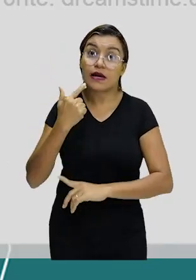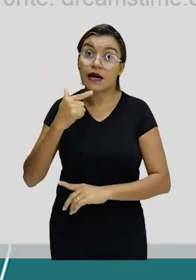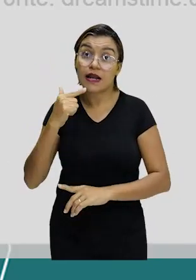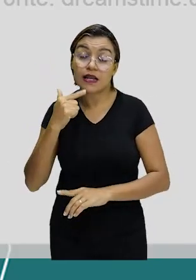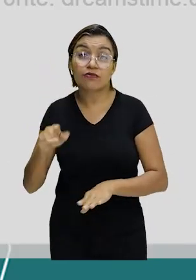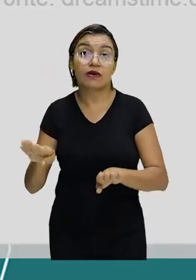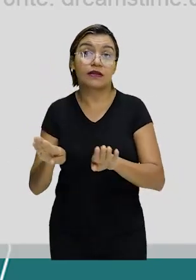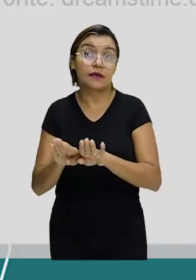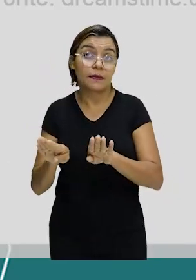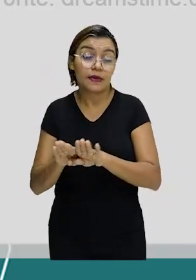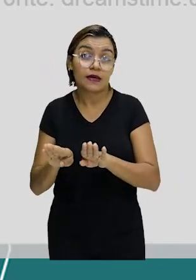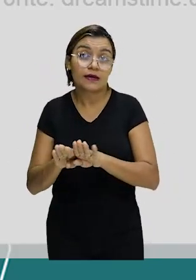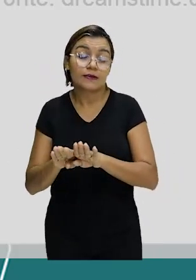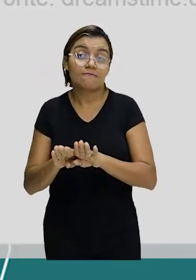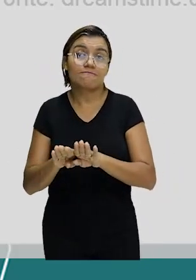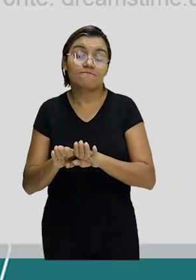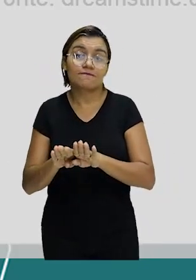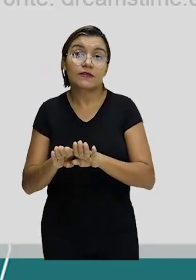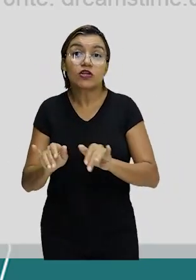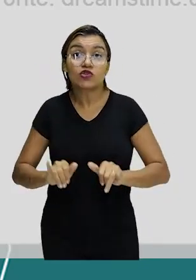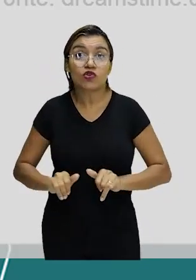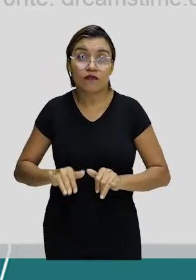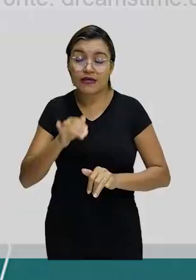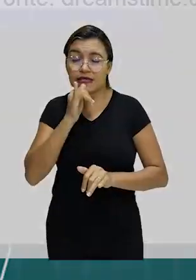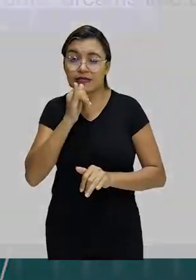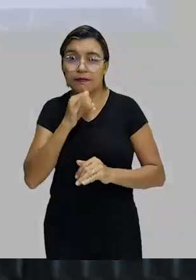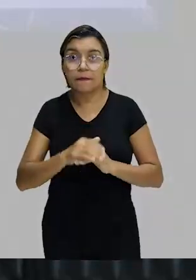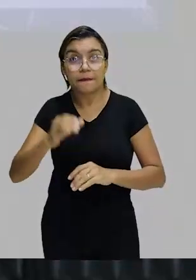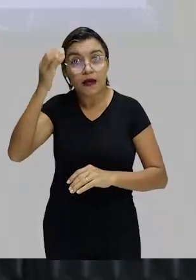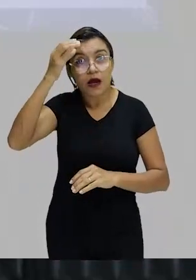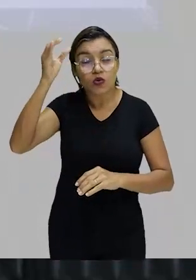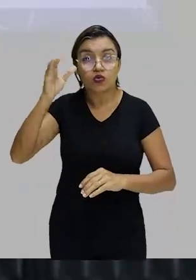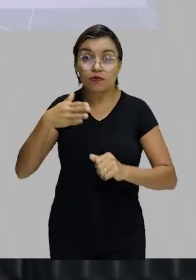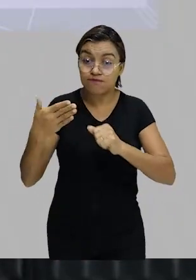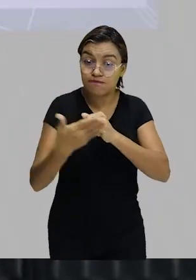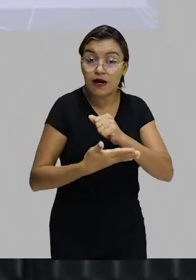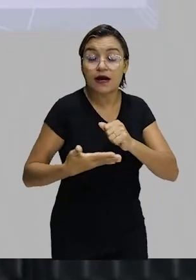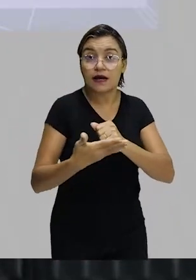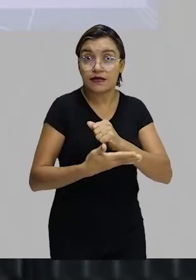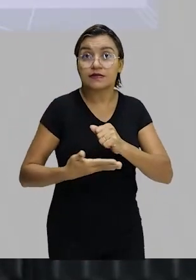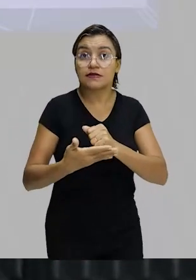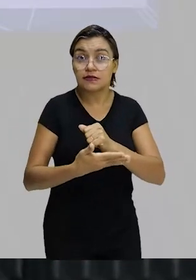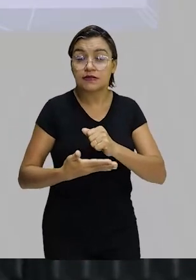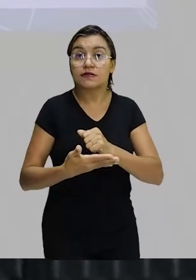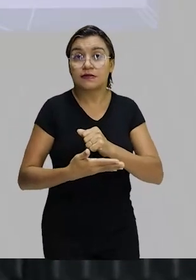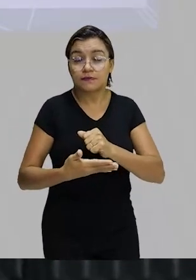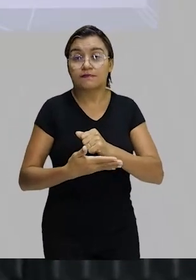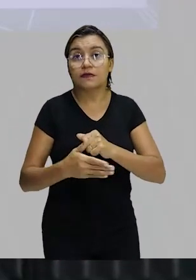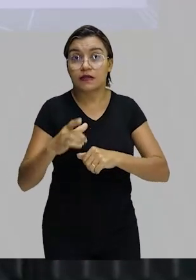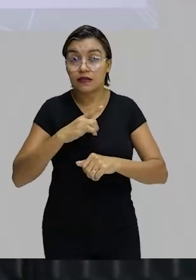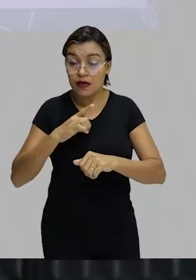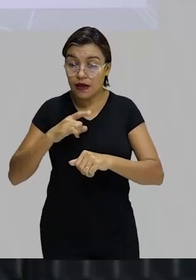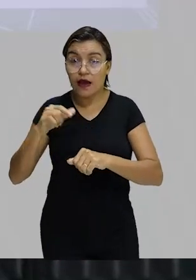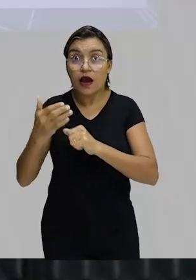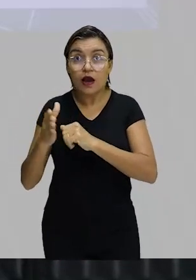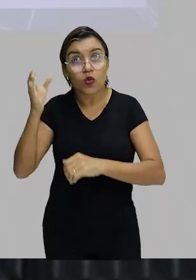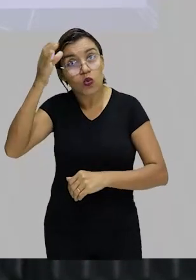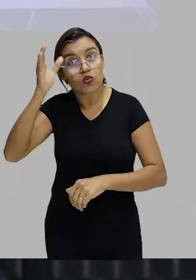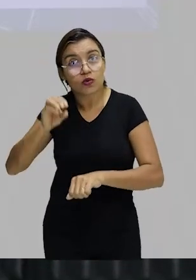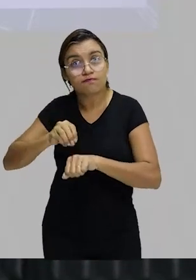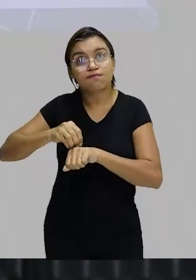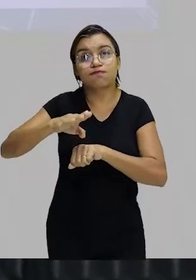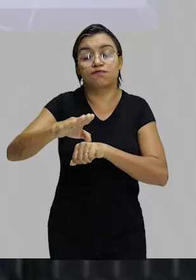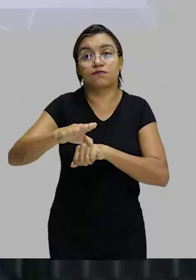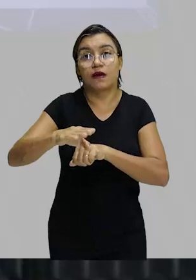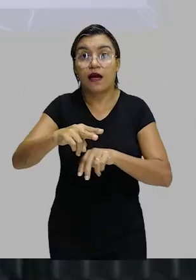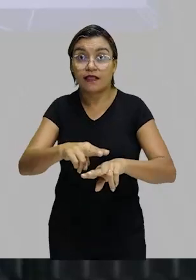língua, ela tem a sua raiz na cultura. E a cultura, ela é refletida e ela é passada, transmitida a partir